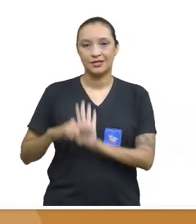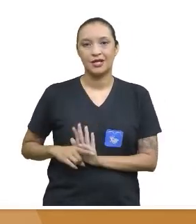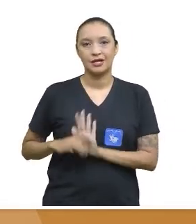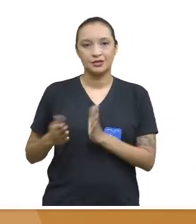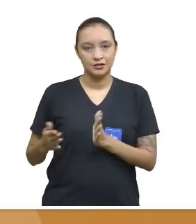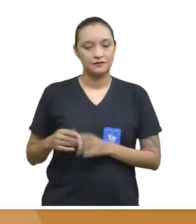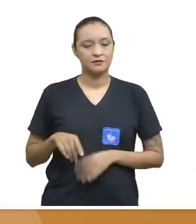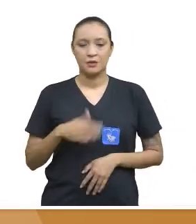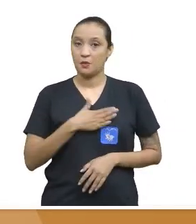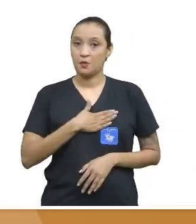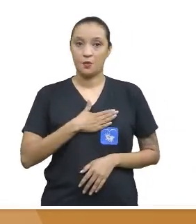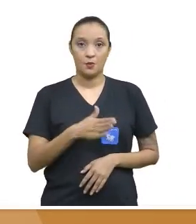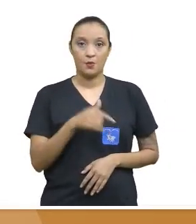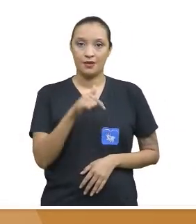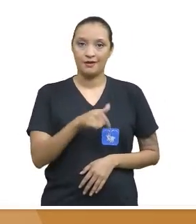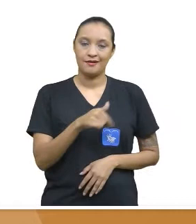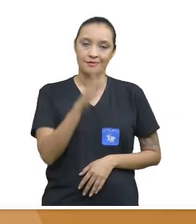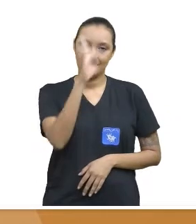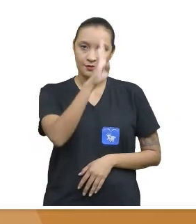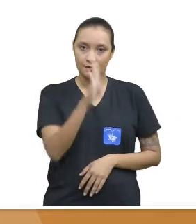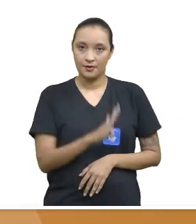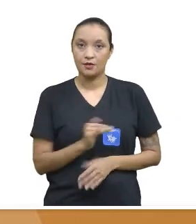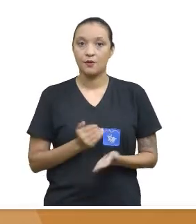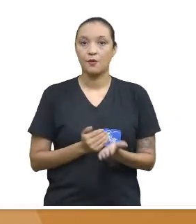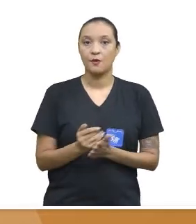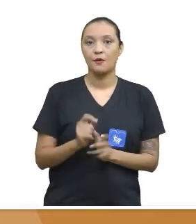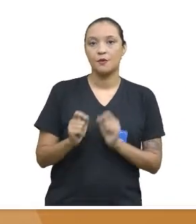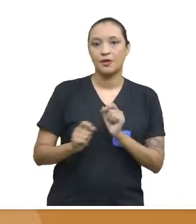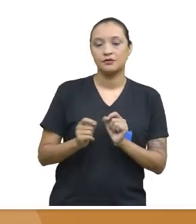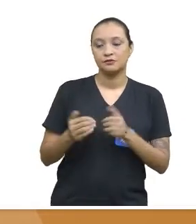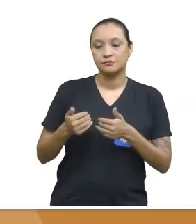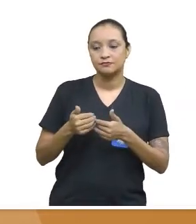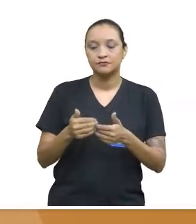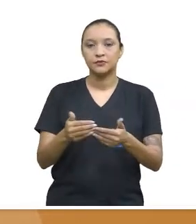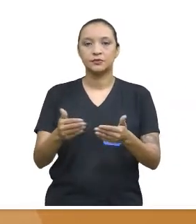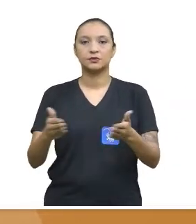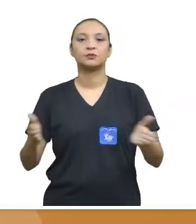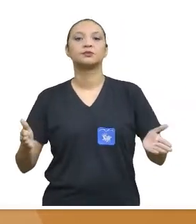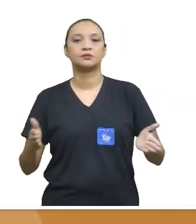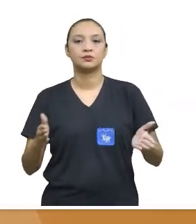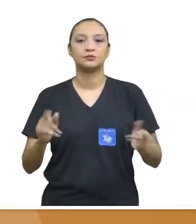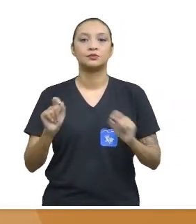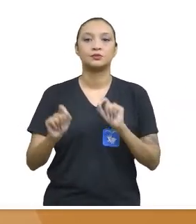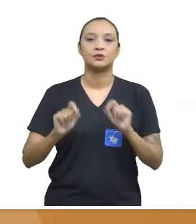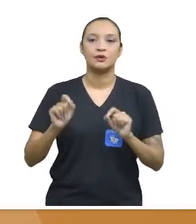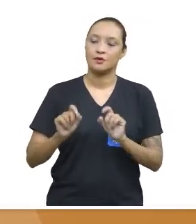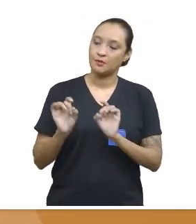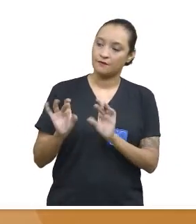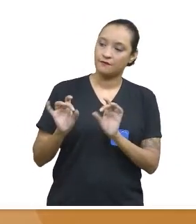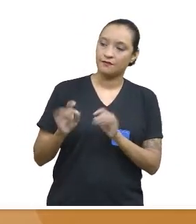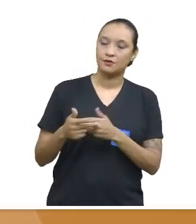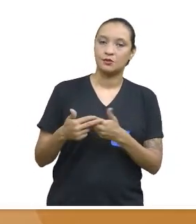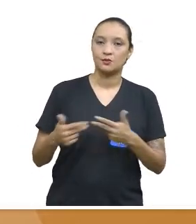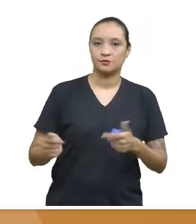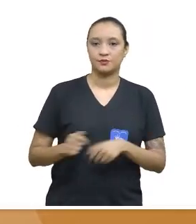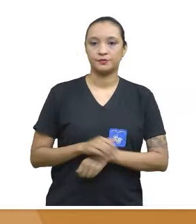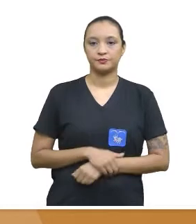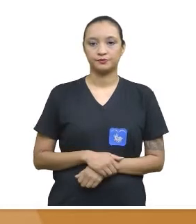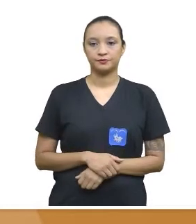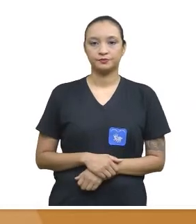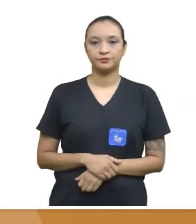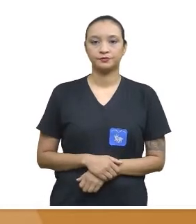quer isso. Então, ele começa uma campanha de abertura de capital, abertura para importação, não é verdade?